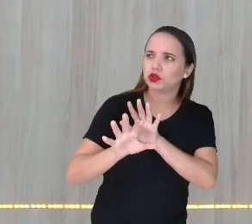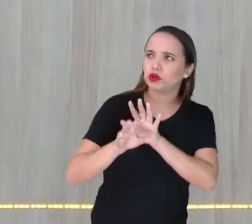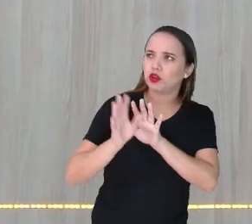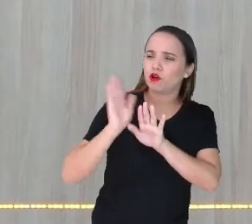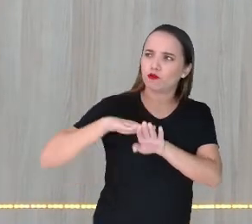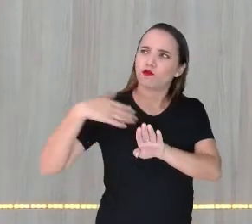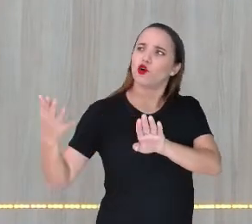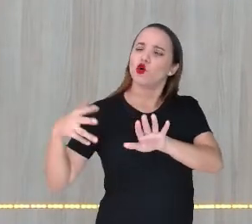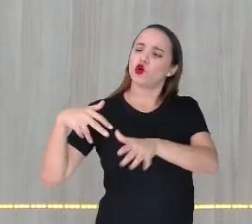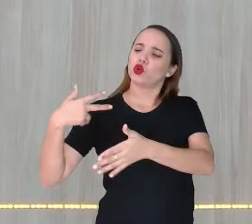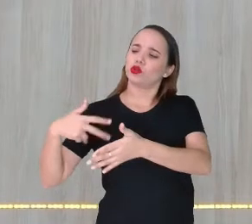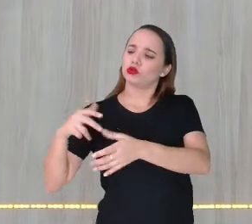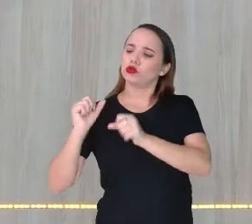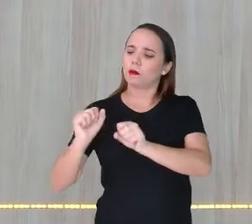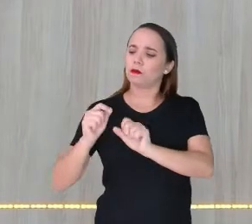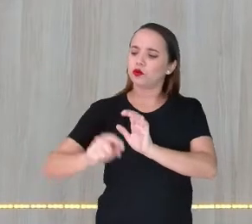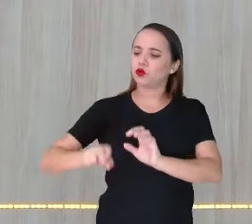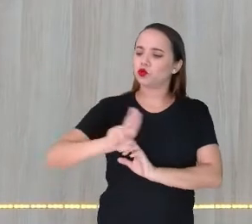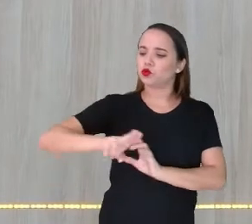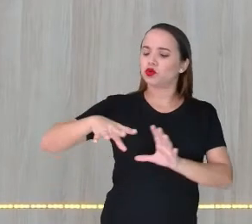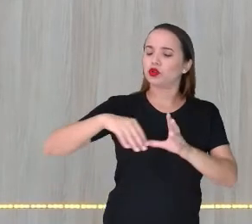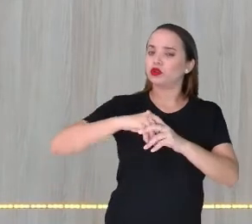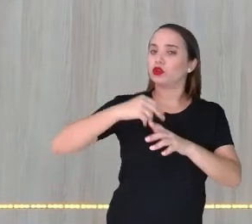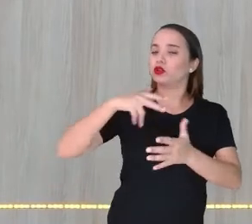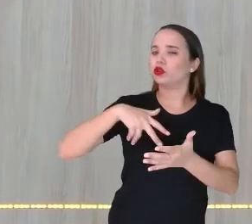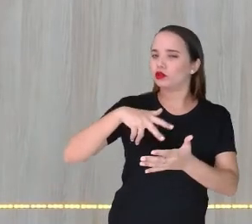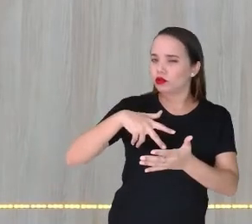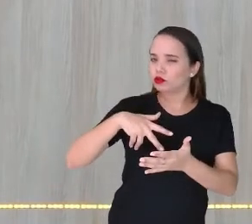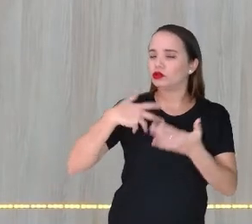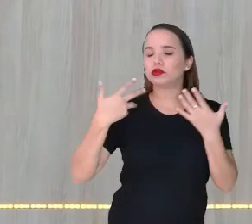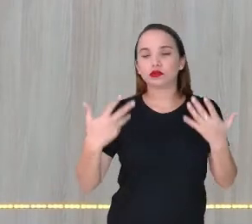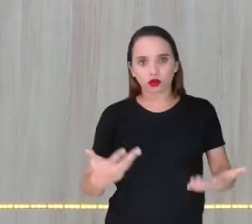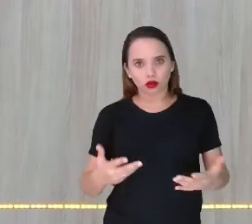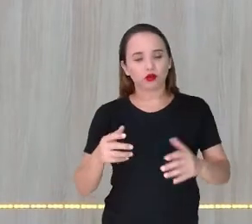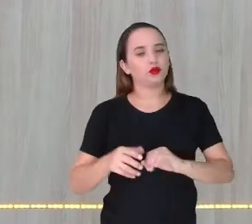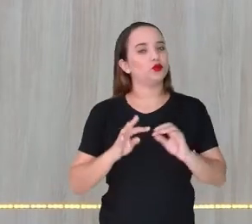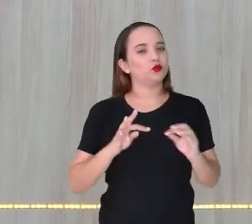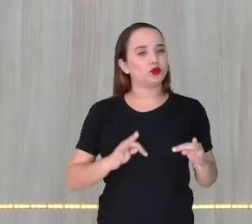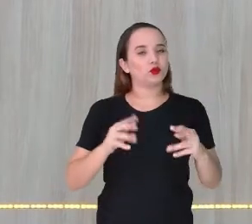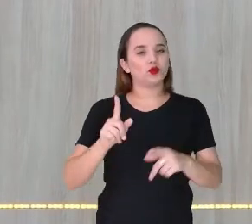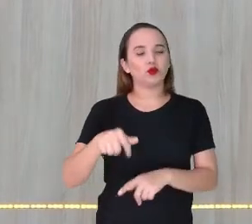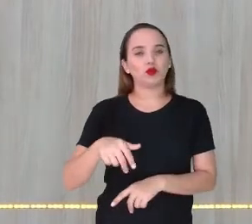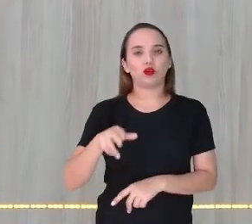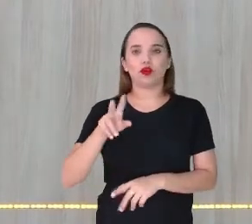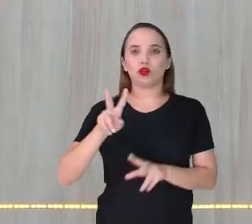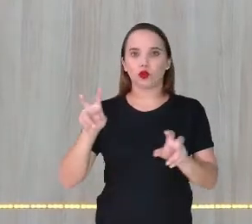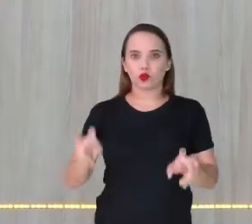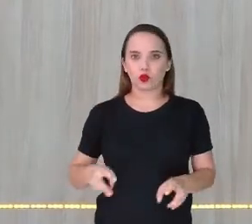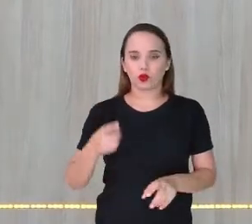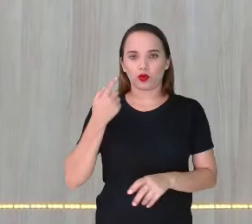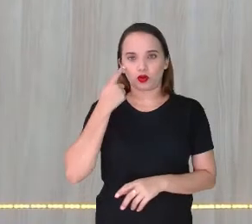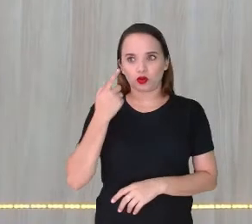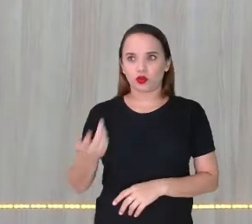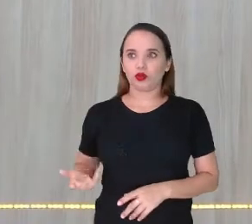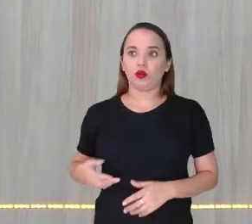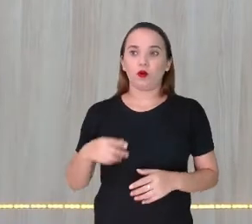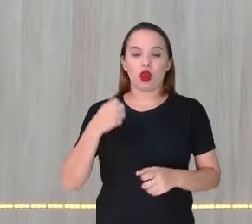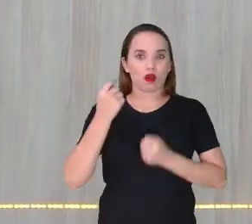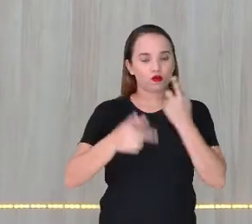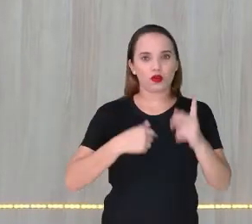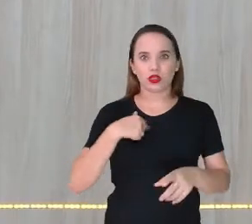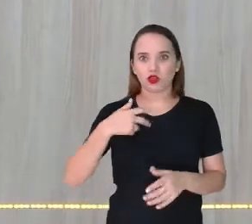qualquer movimento que a gente faz, a gente está falando aí da nossa personalidade. Quando a gente anda muito rápido, a gente está ali meio